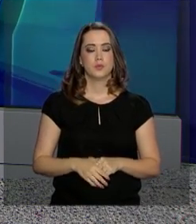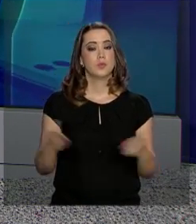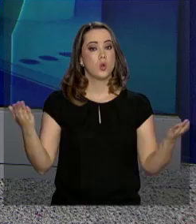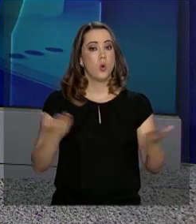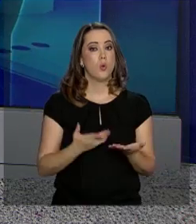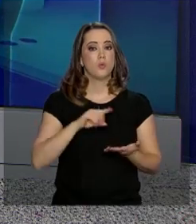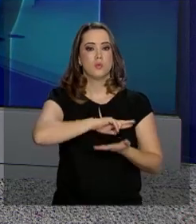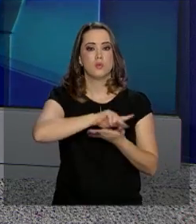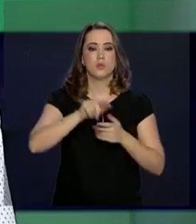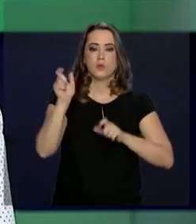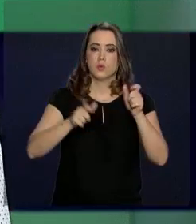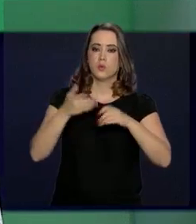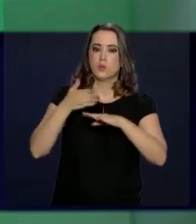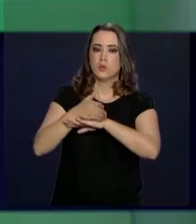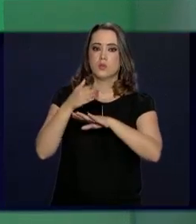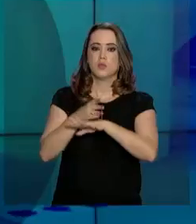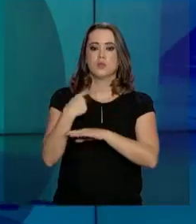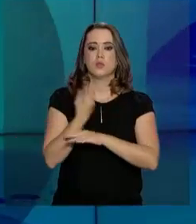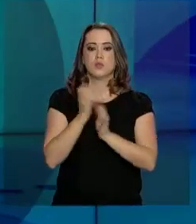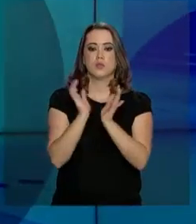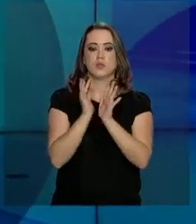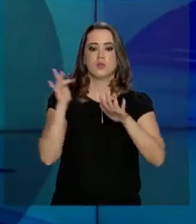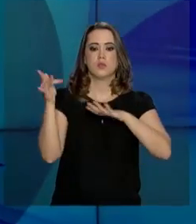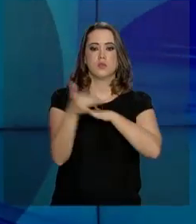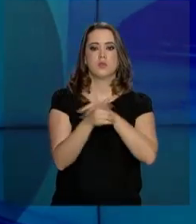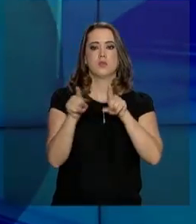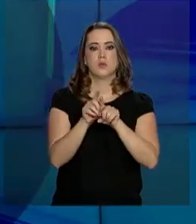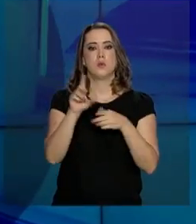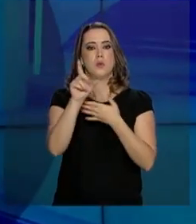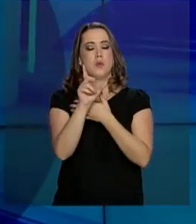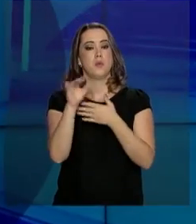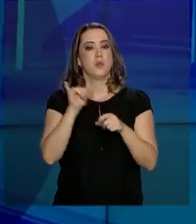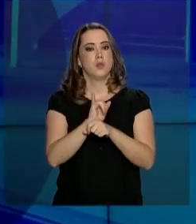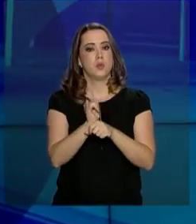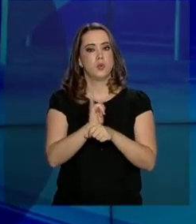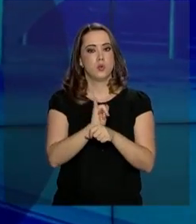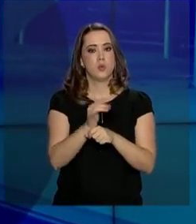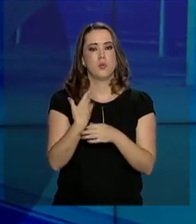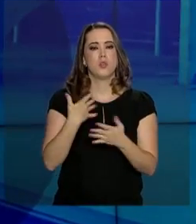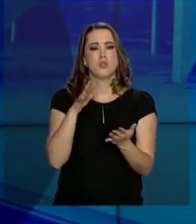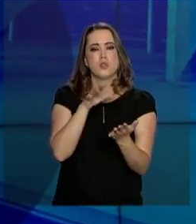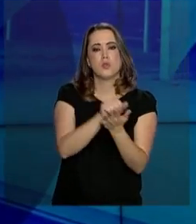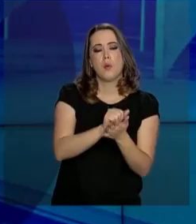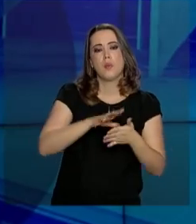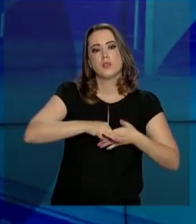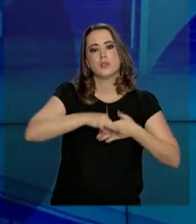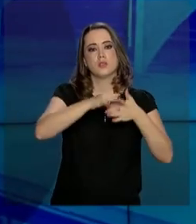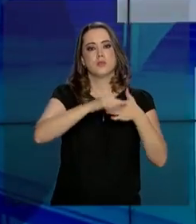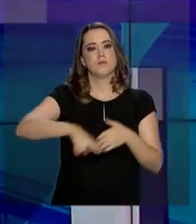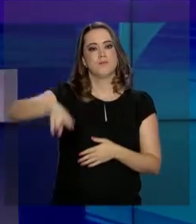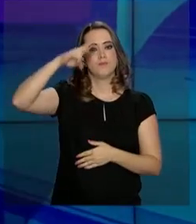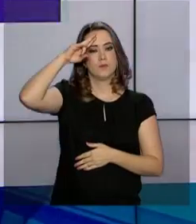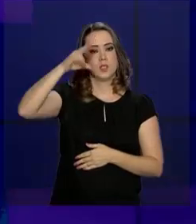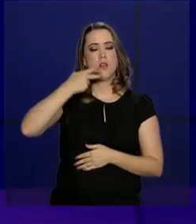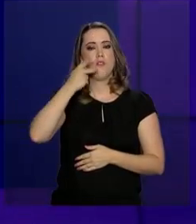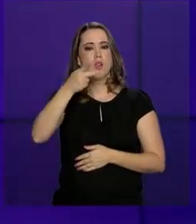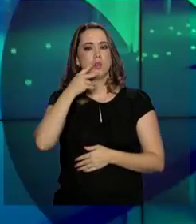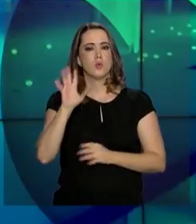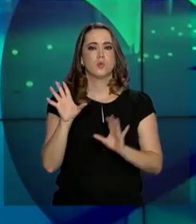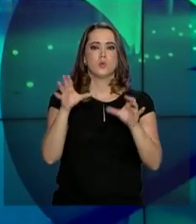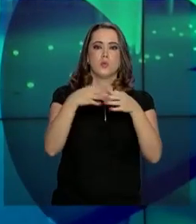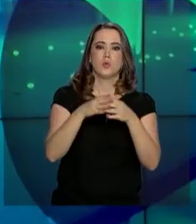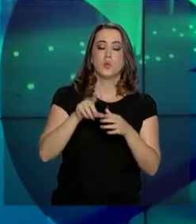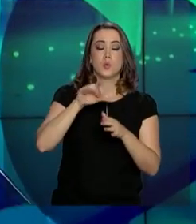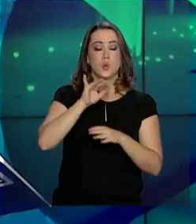E hoje, muita gente acessou as nossas redes sociais pelo YouTube. A transmissão da posse do comandante do Exército foi comentada pelos